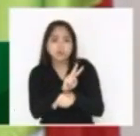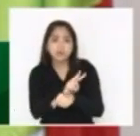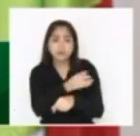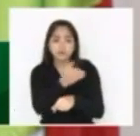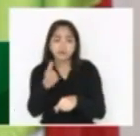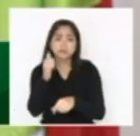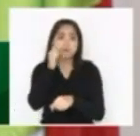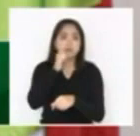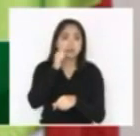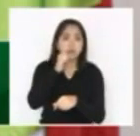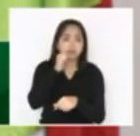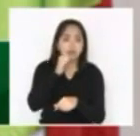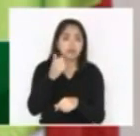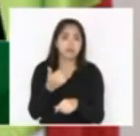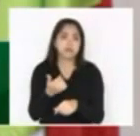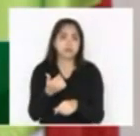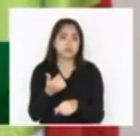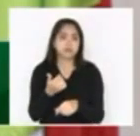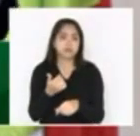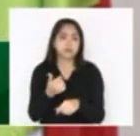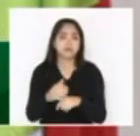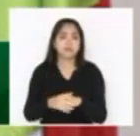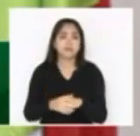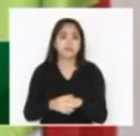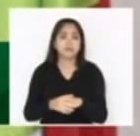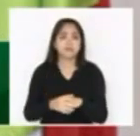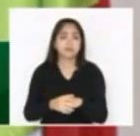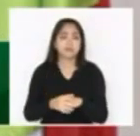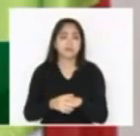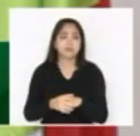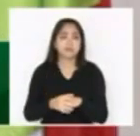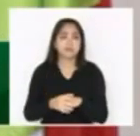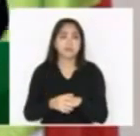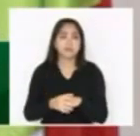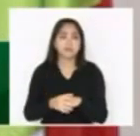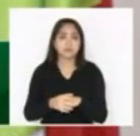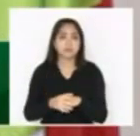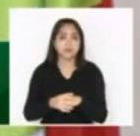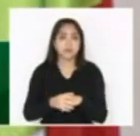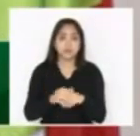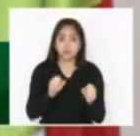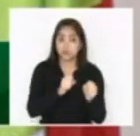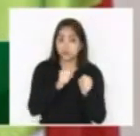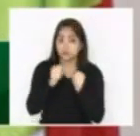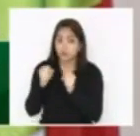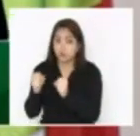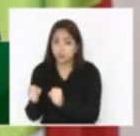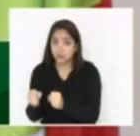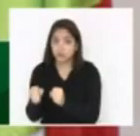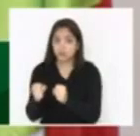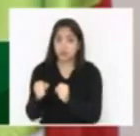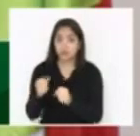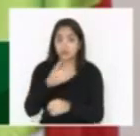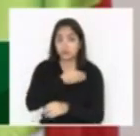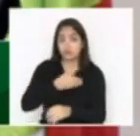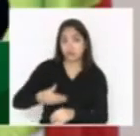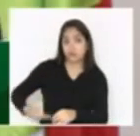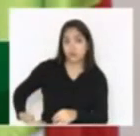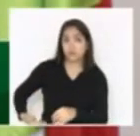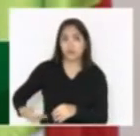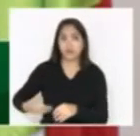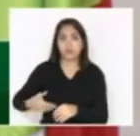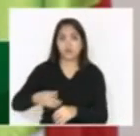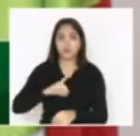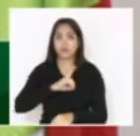indefesas? Será através das autoridades, através dos